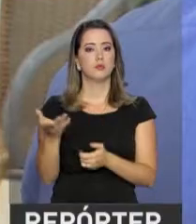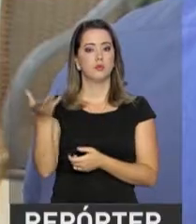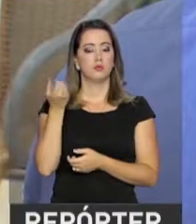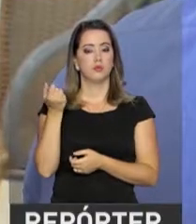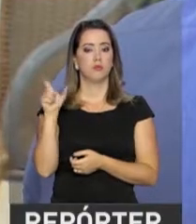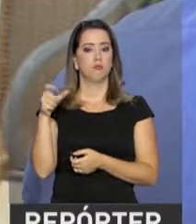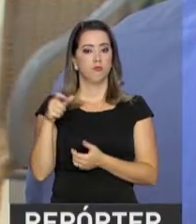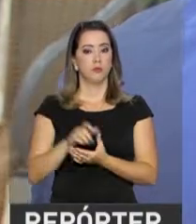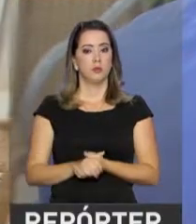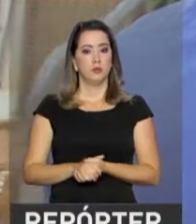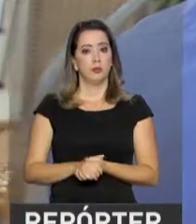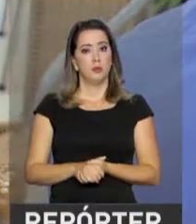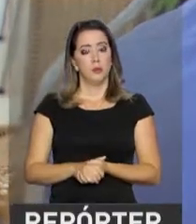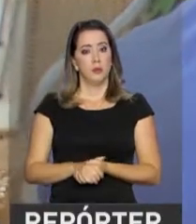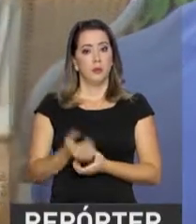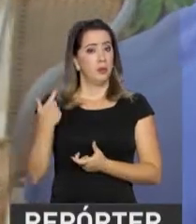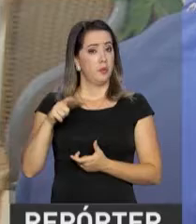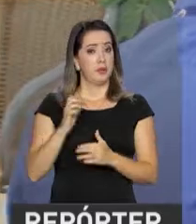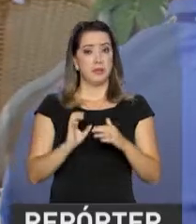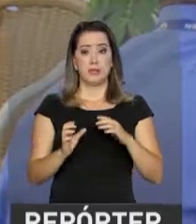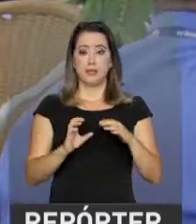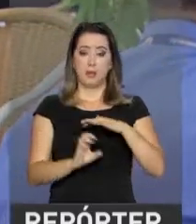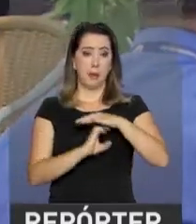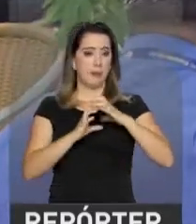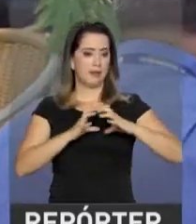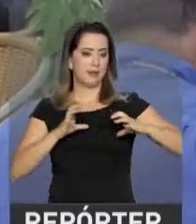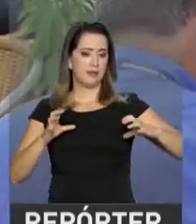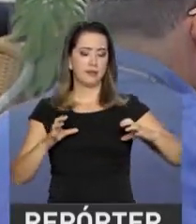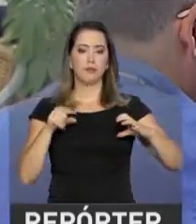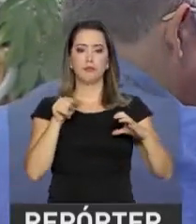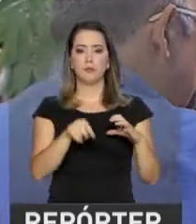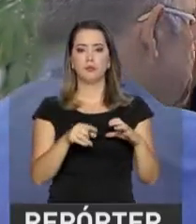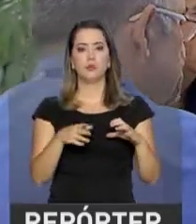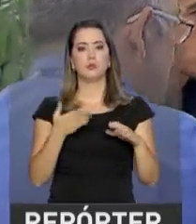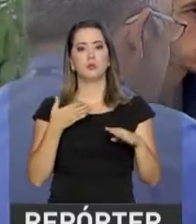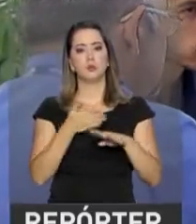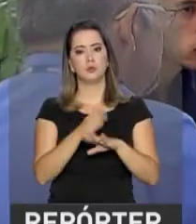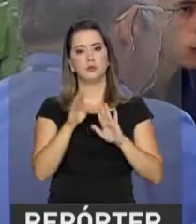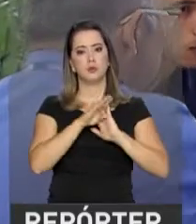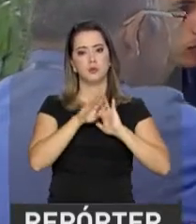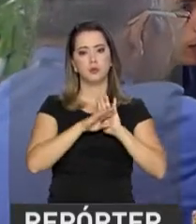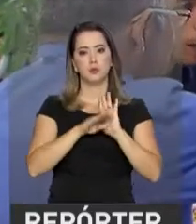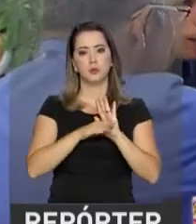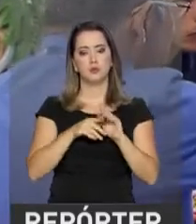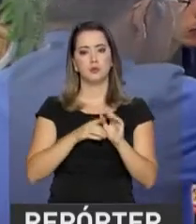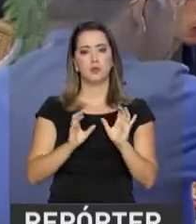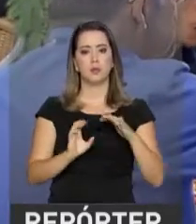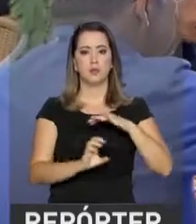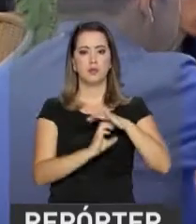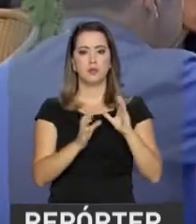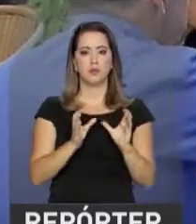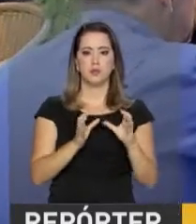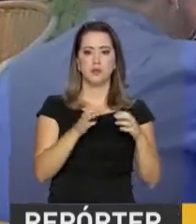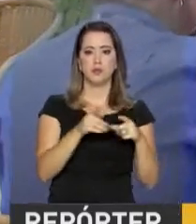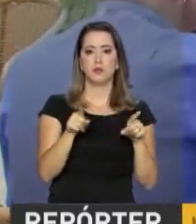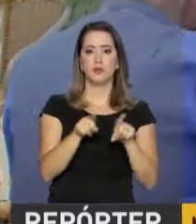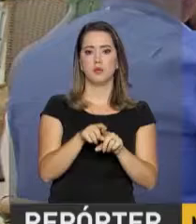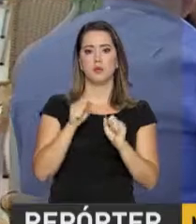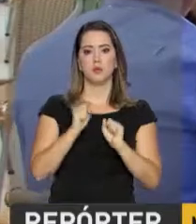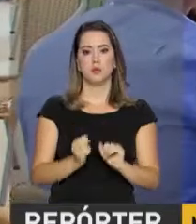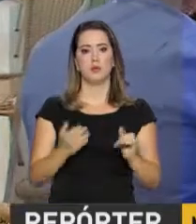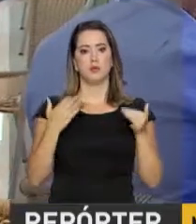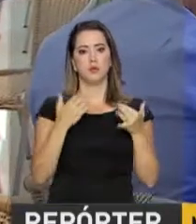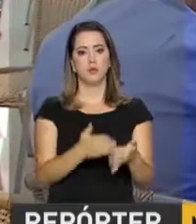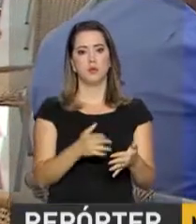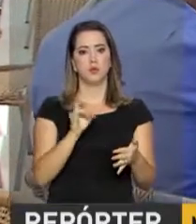não é preciso ser uma grande empresa para participar do programa de alimentação do trabalhador às pequenas e micro empresas também podem